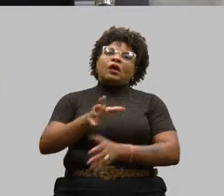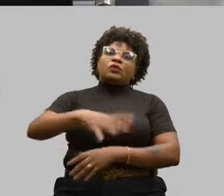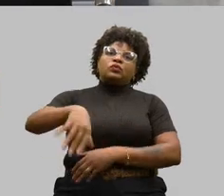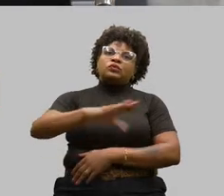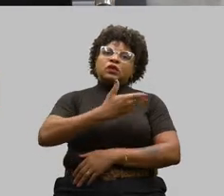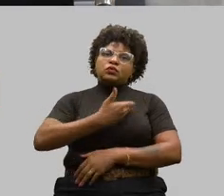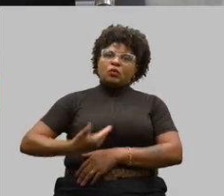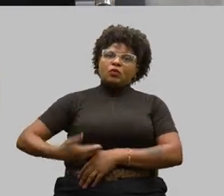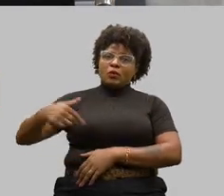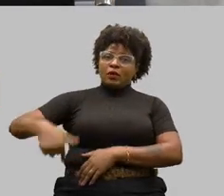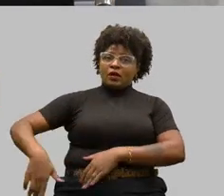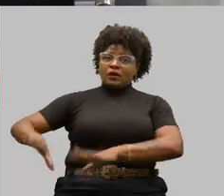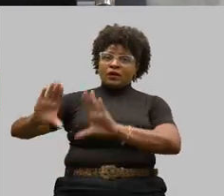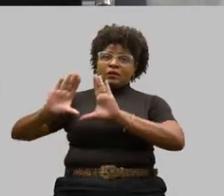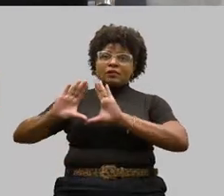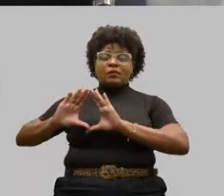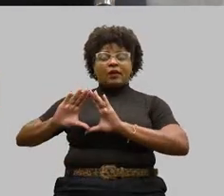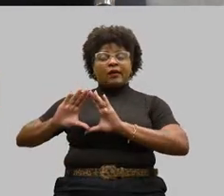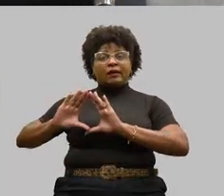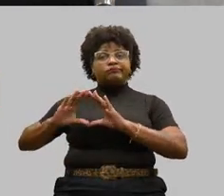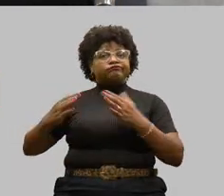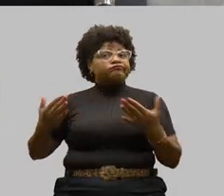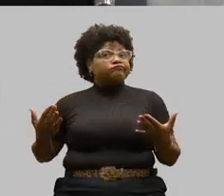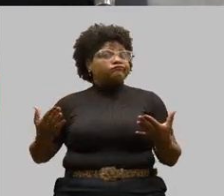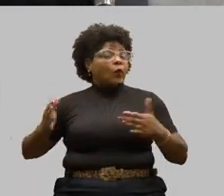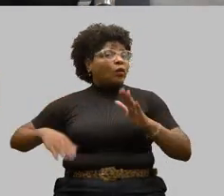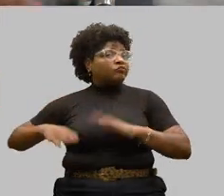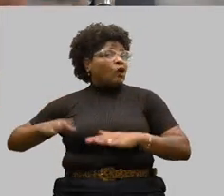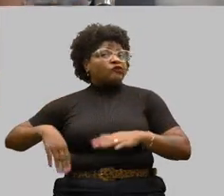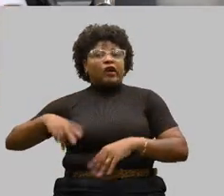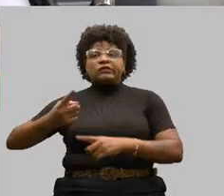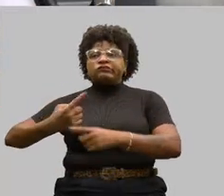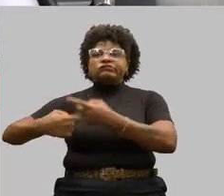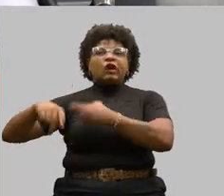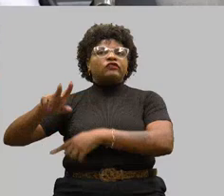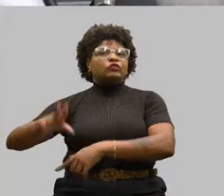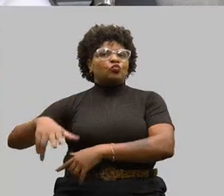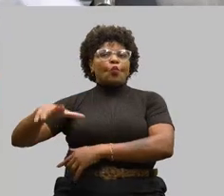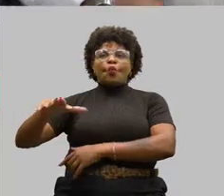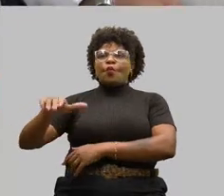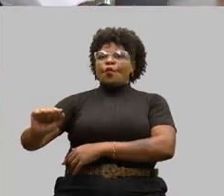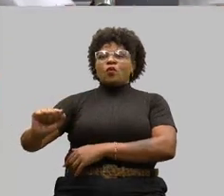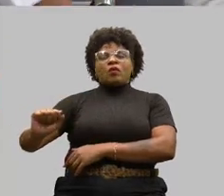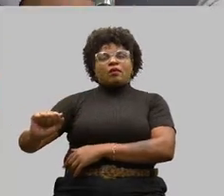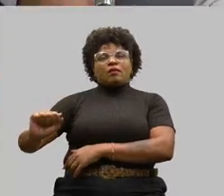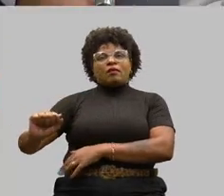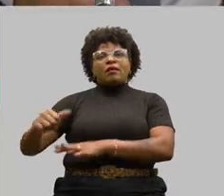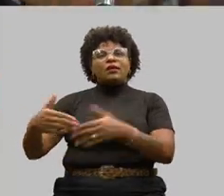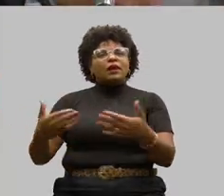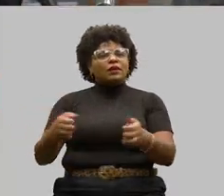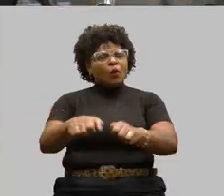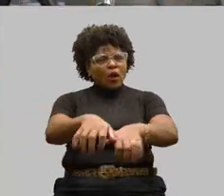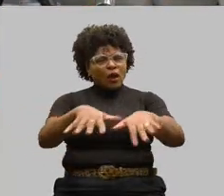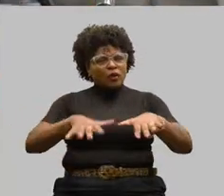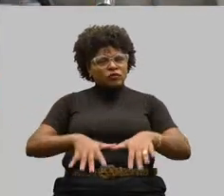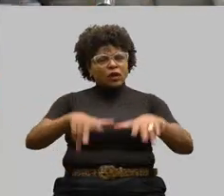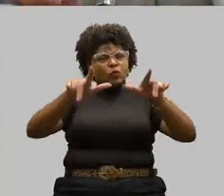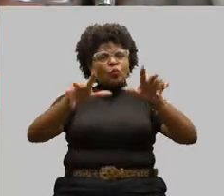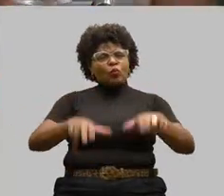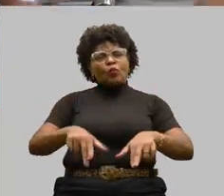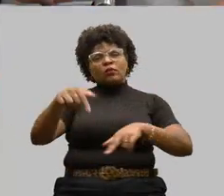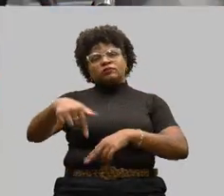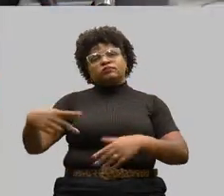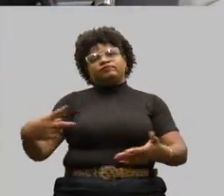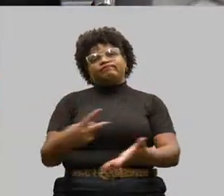talvez também a gente não poderia ter avançado então a importância dessas audiências para a gente poder trazer esses